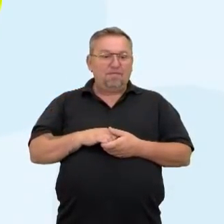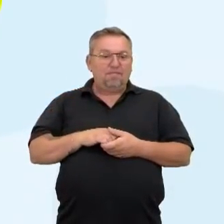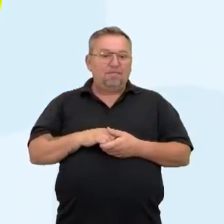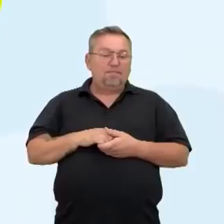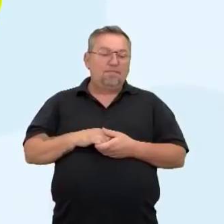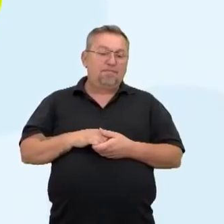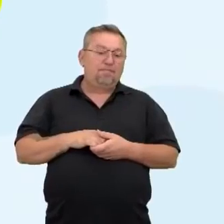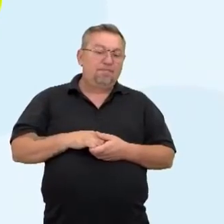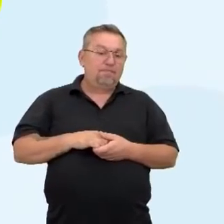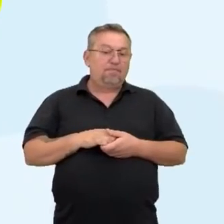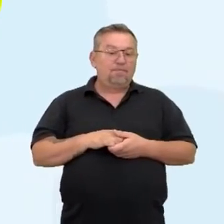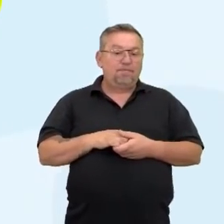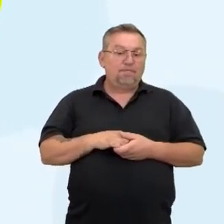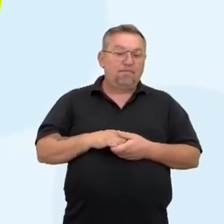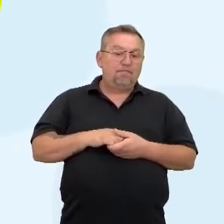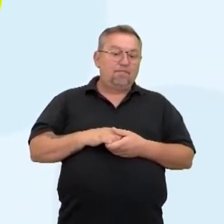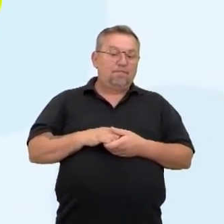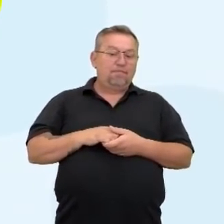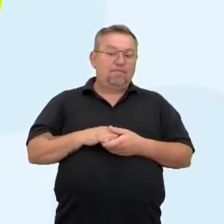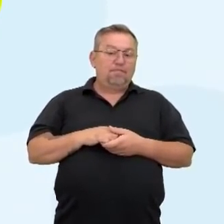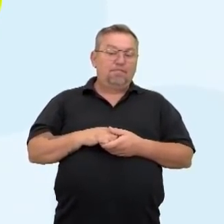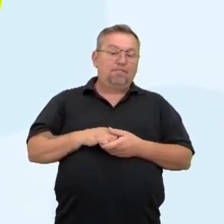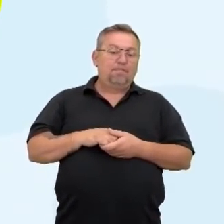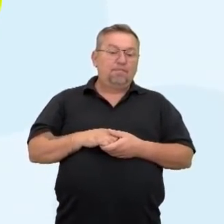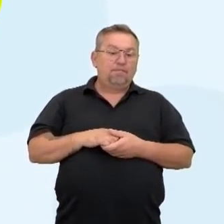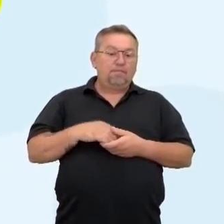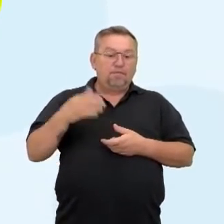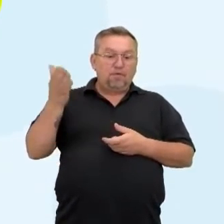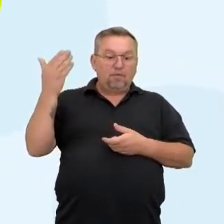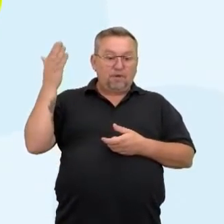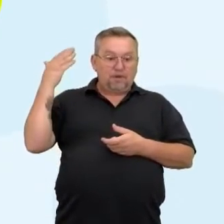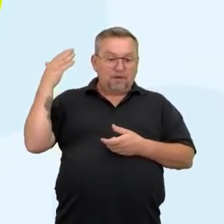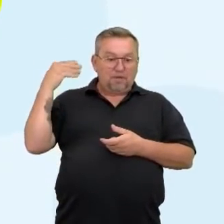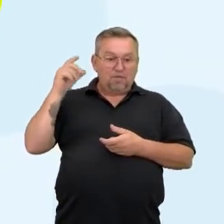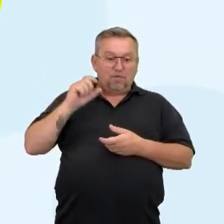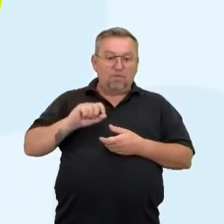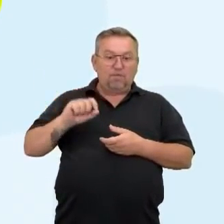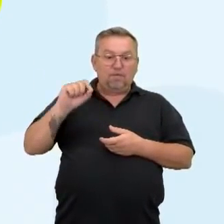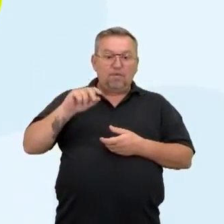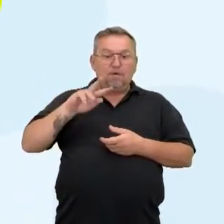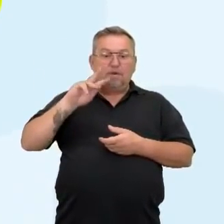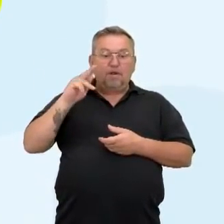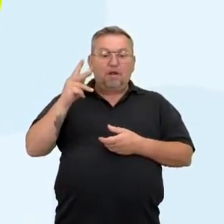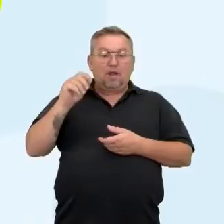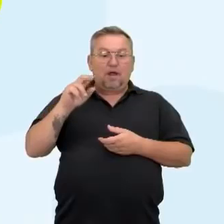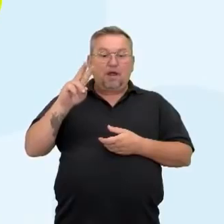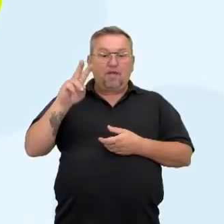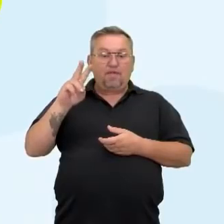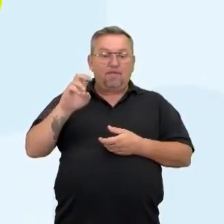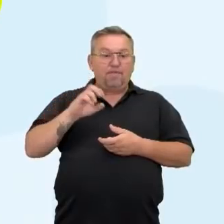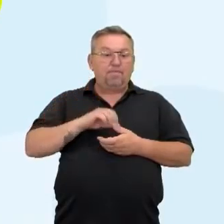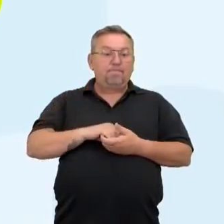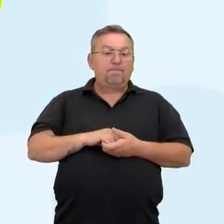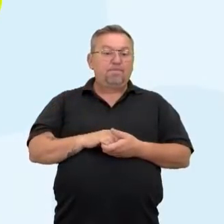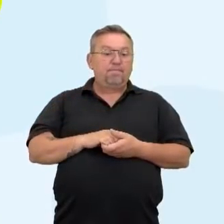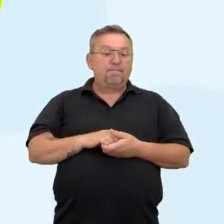também. O you had é passado do have. Então, what did you